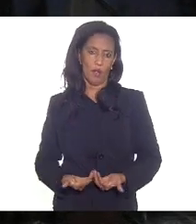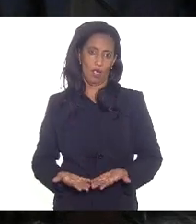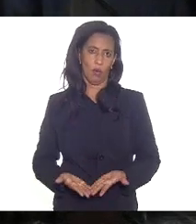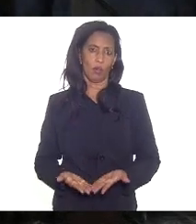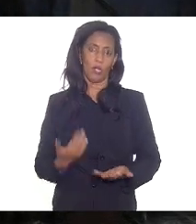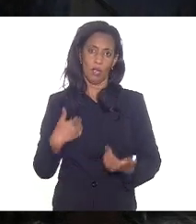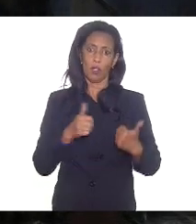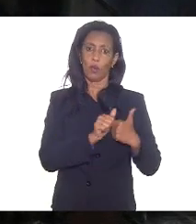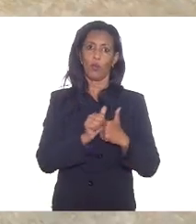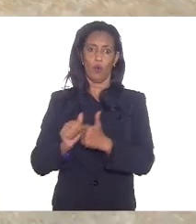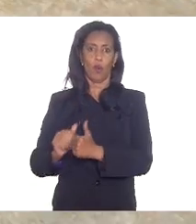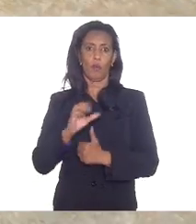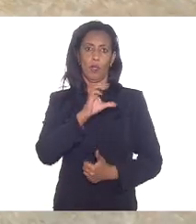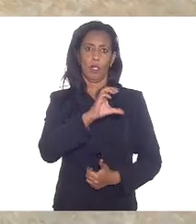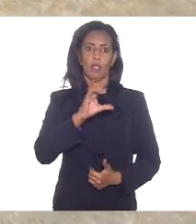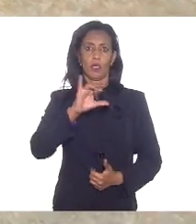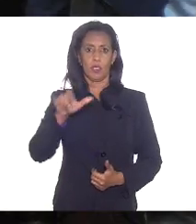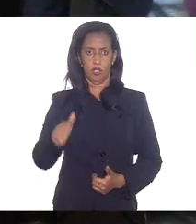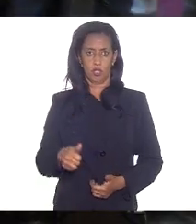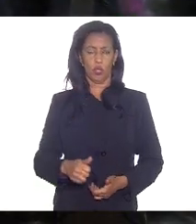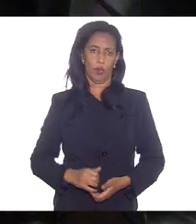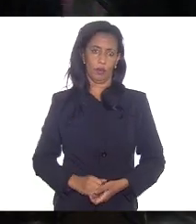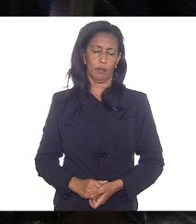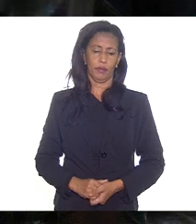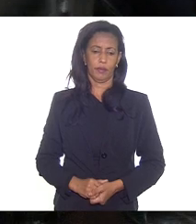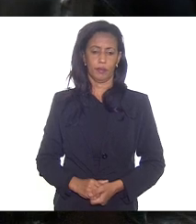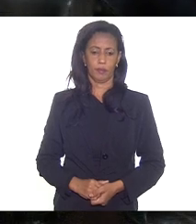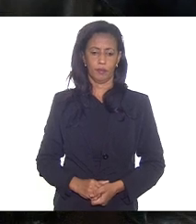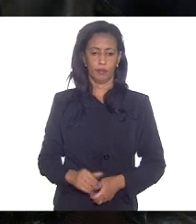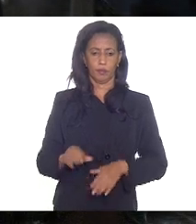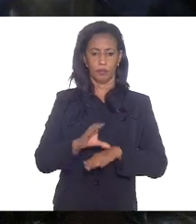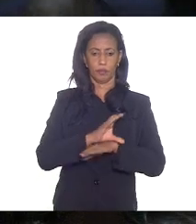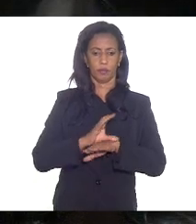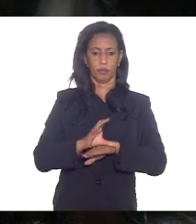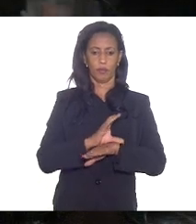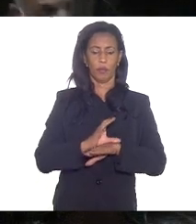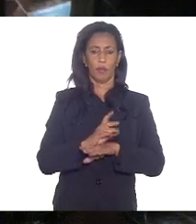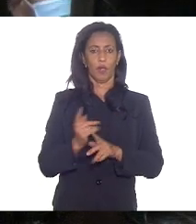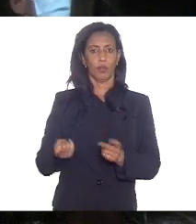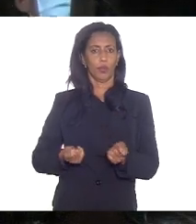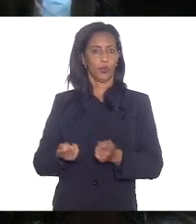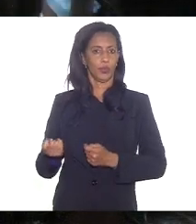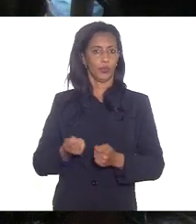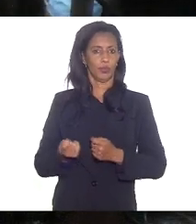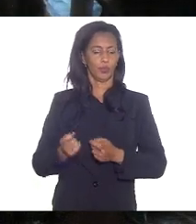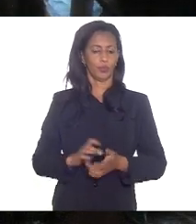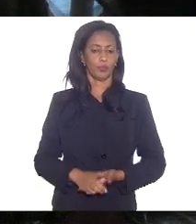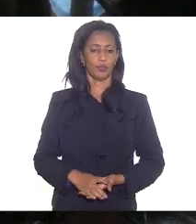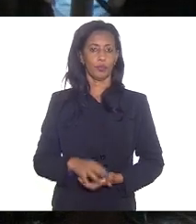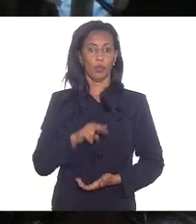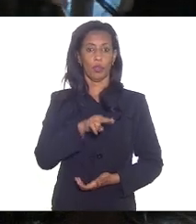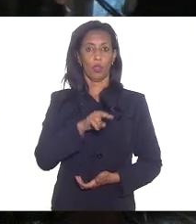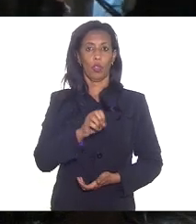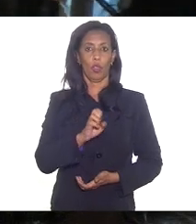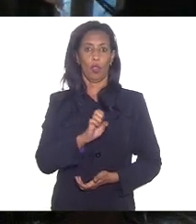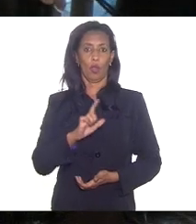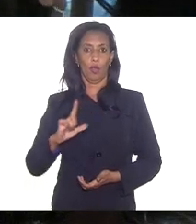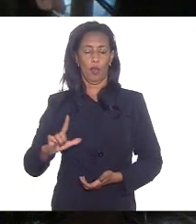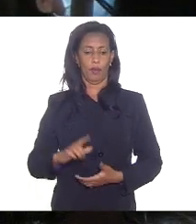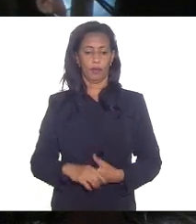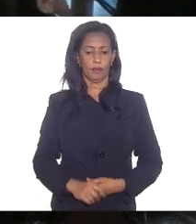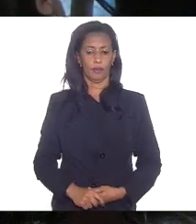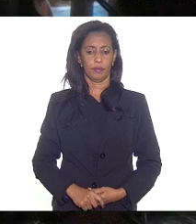eu vou acompanhar o parecer da CCJ. Ok. Pela Comissão de Economia, deputado Noel de Carvalho.